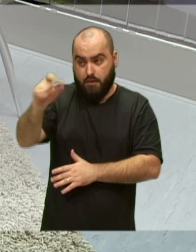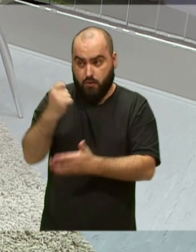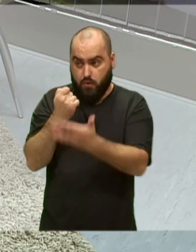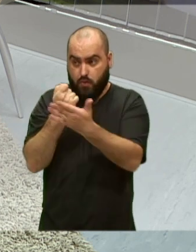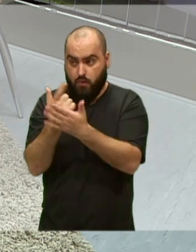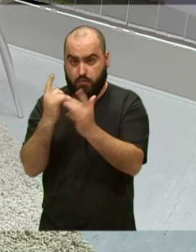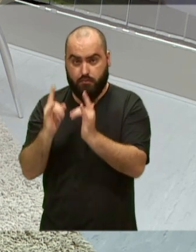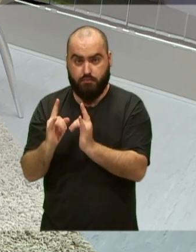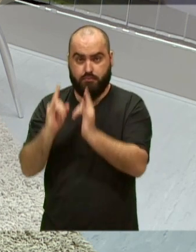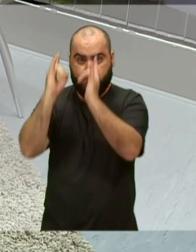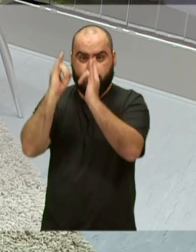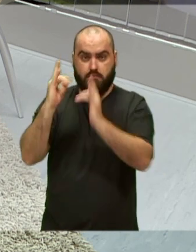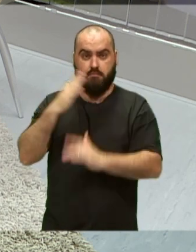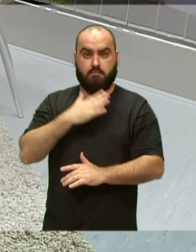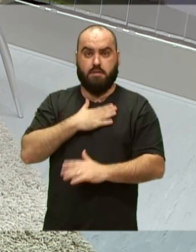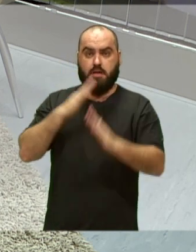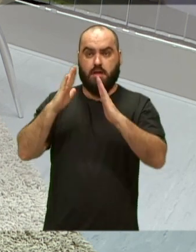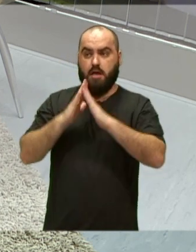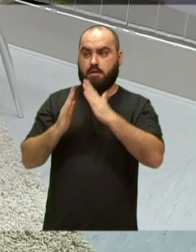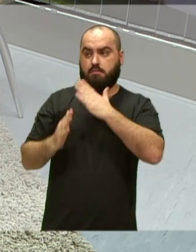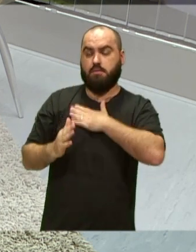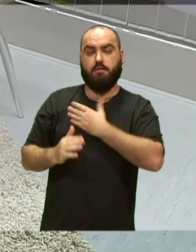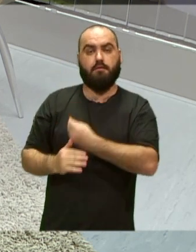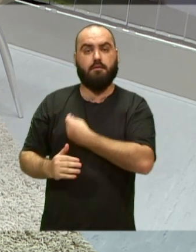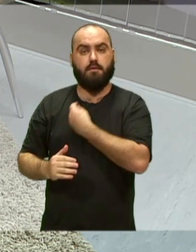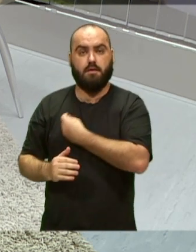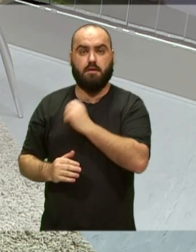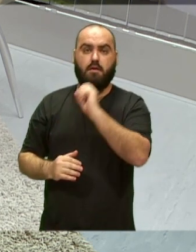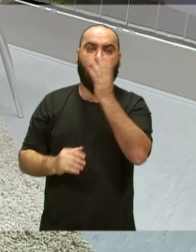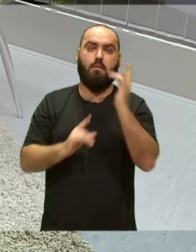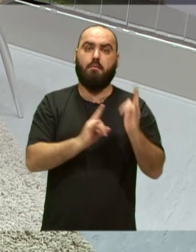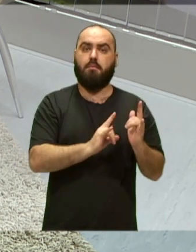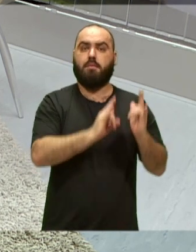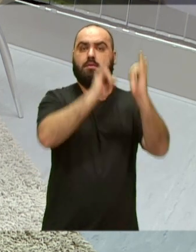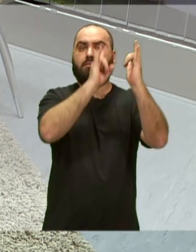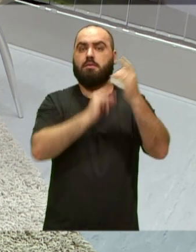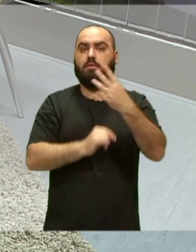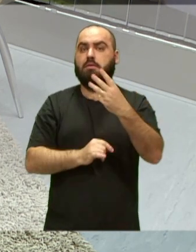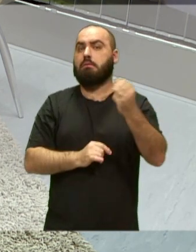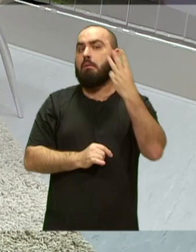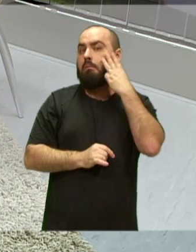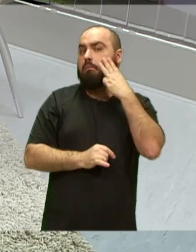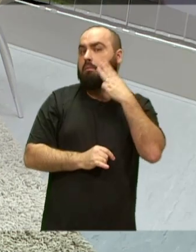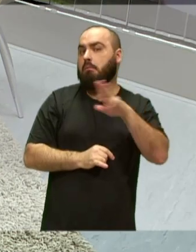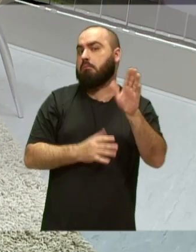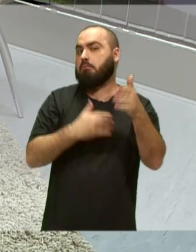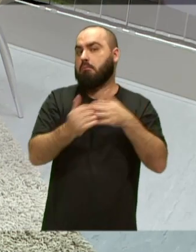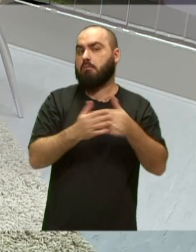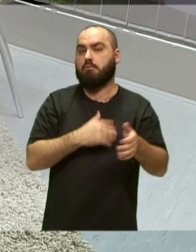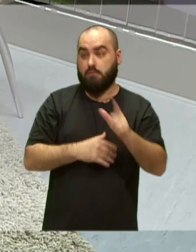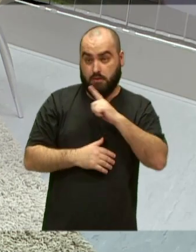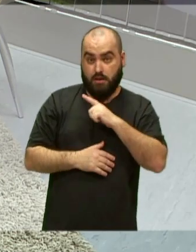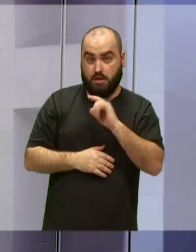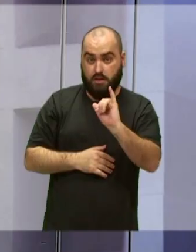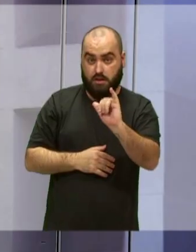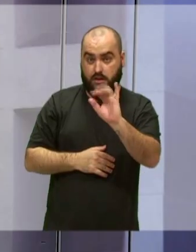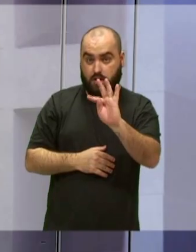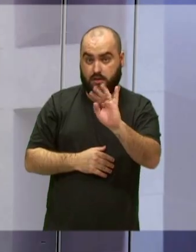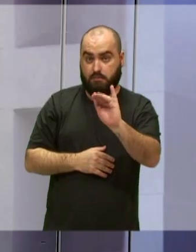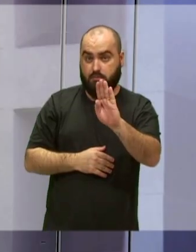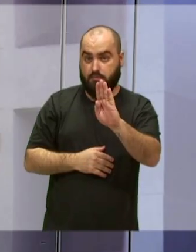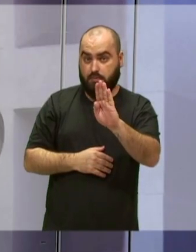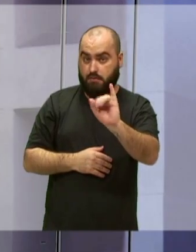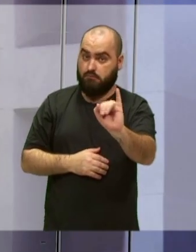apartamento Minha Casa Minha Vida lá não sei o que Ou de repente o apartamento cara na brava 30 milhões sei lá quanto ele vai ter o ITBI o ITBI